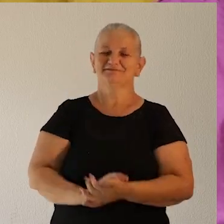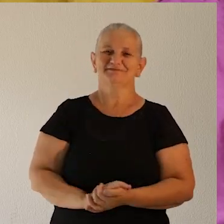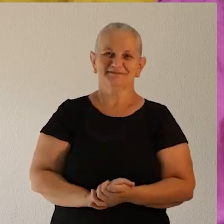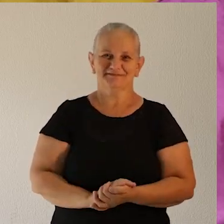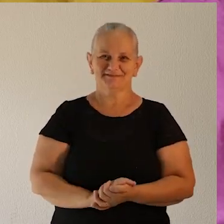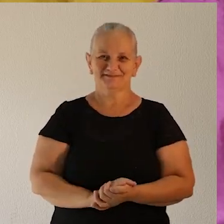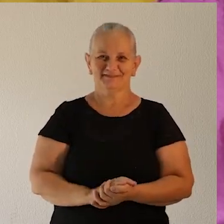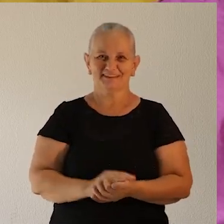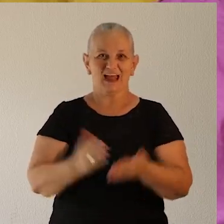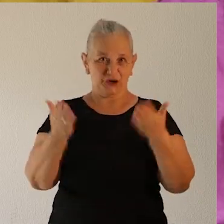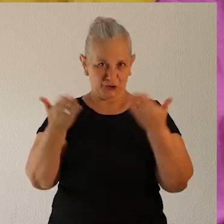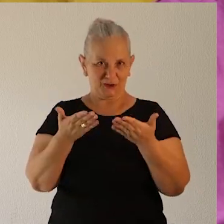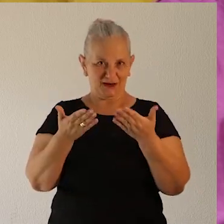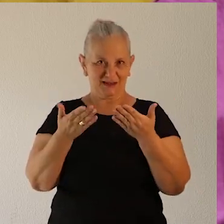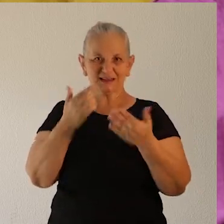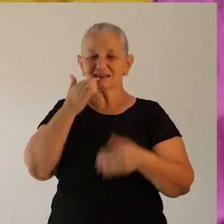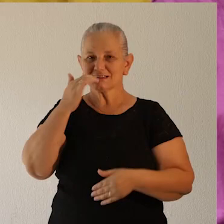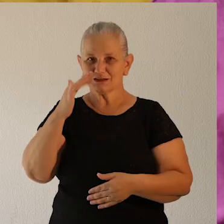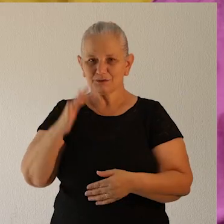né?